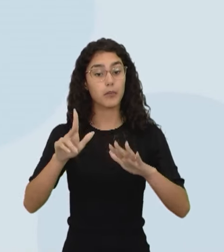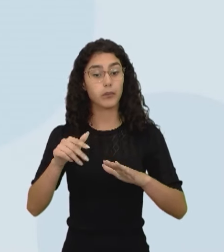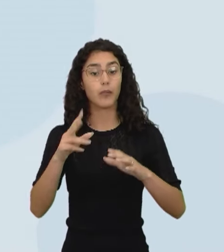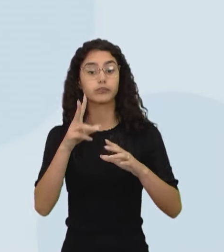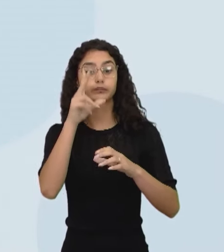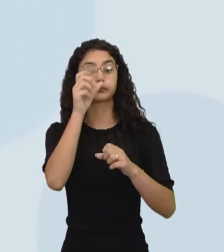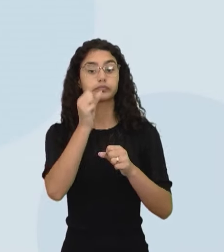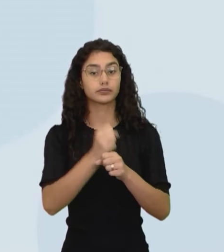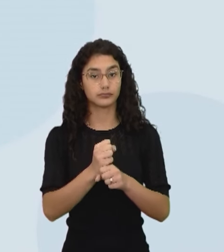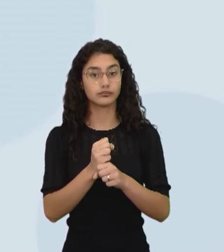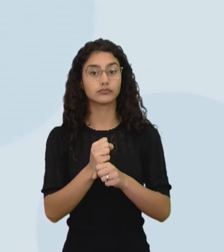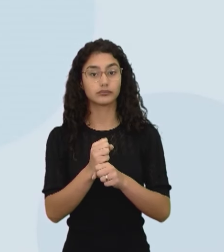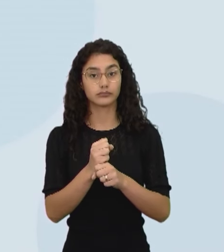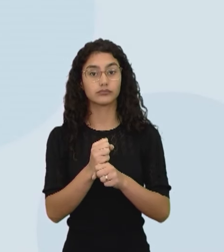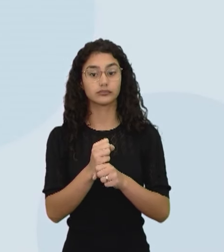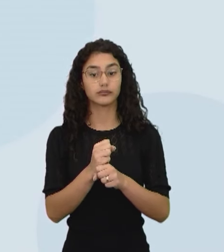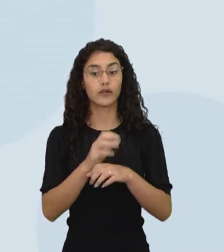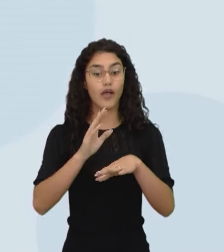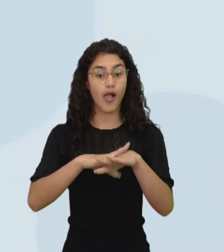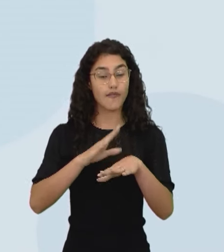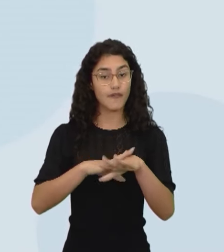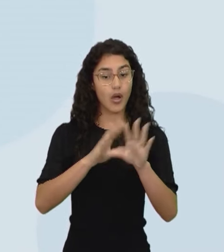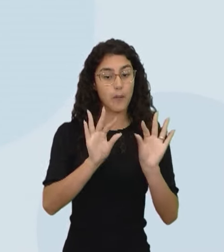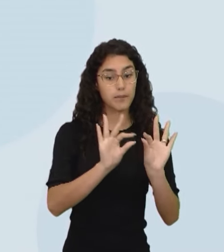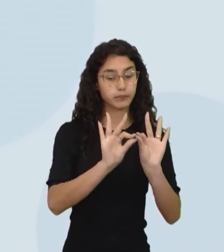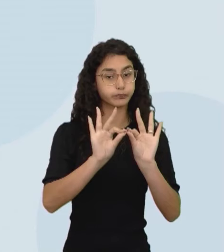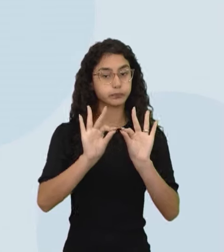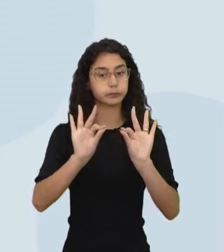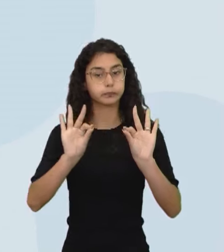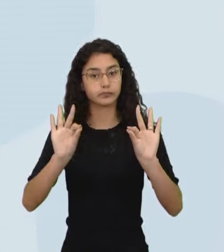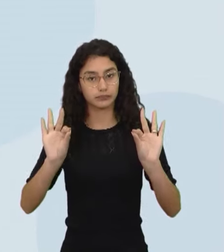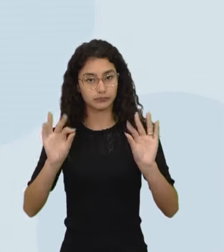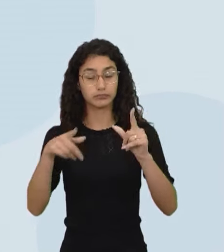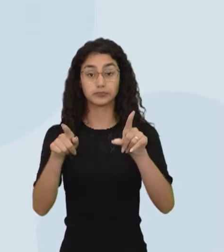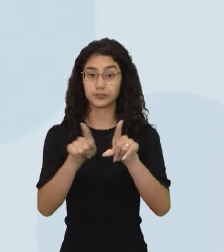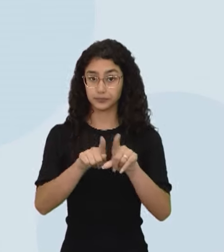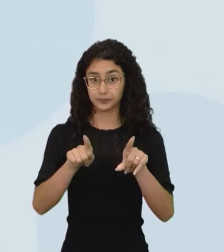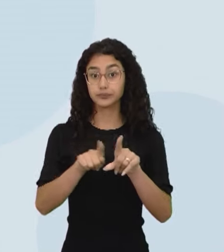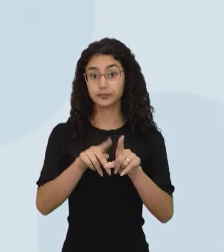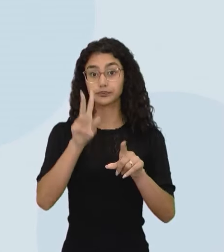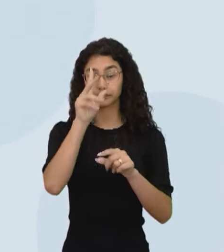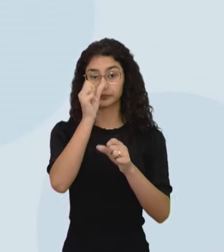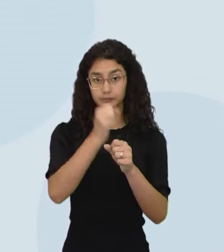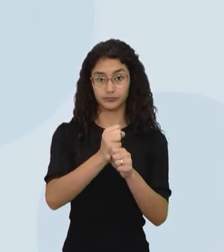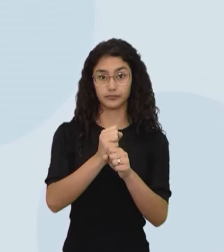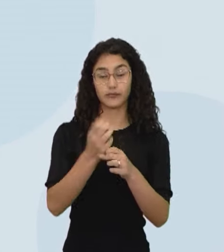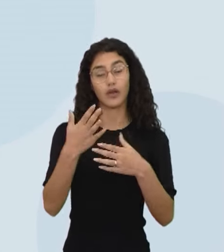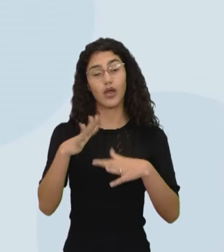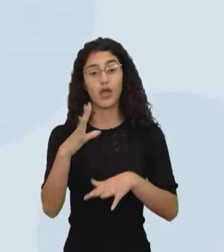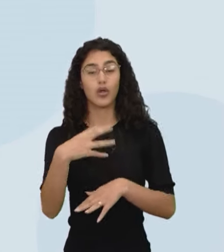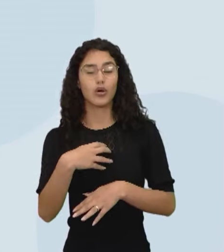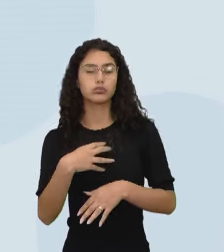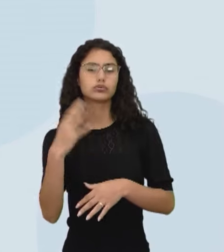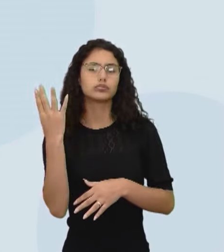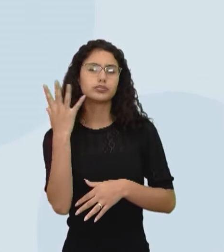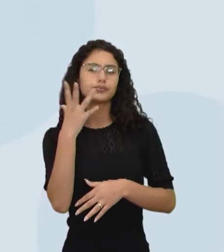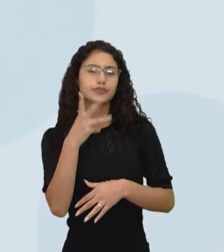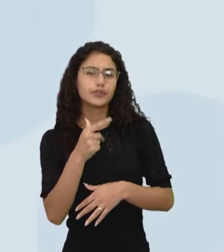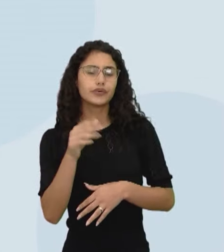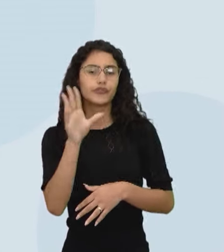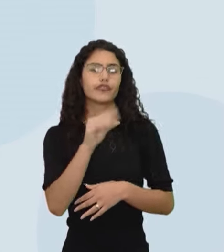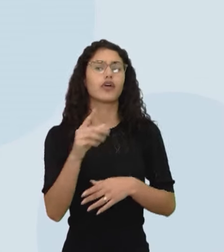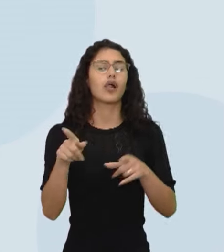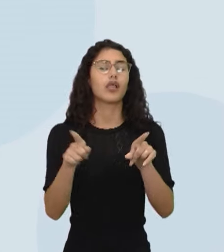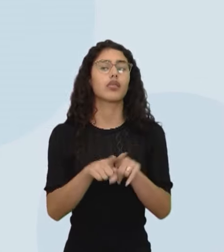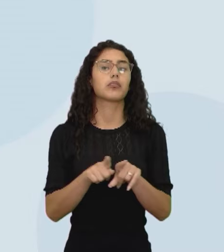motor imprimida, tá? E é produzida na direção de linha reta na qual aquela força é aplicada. É uma maneira muito bonita de dizer que,